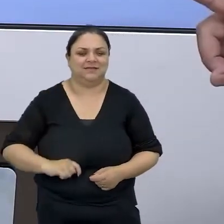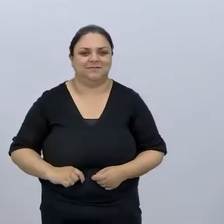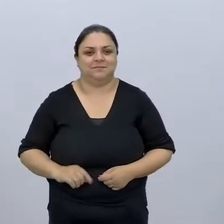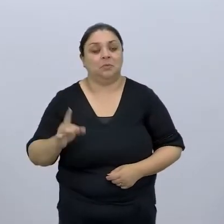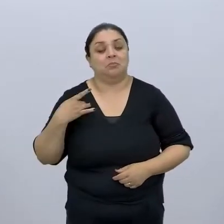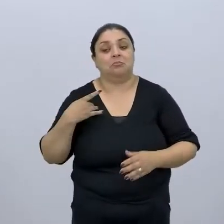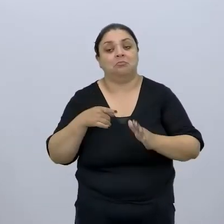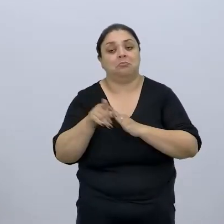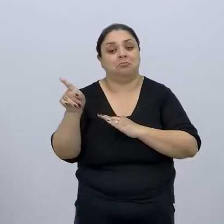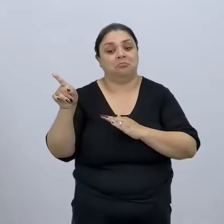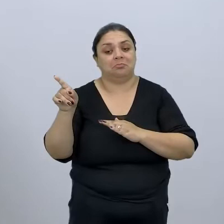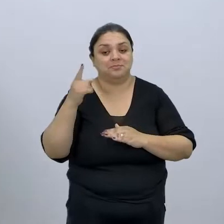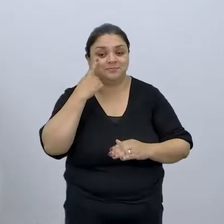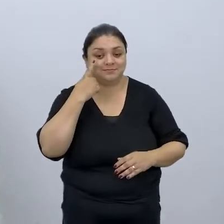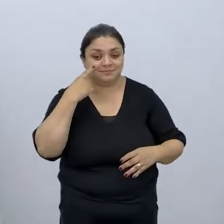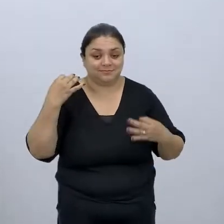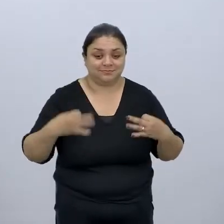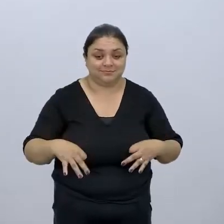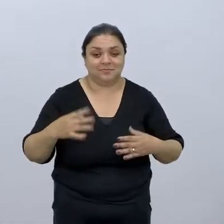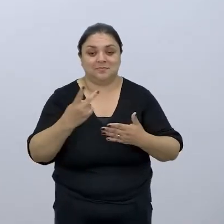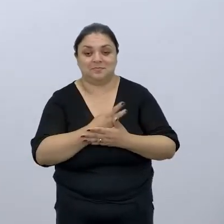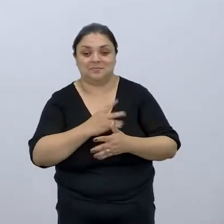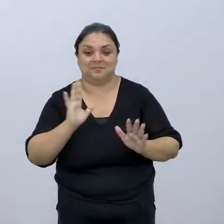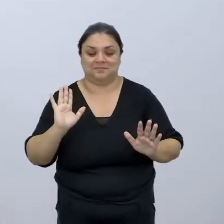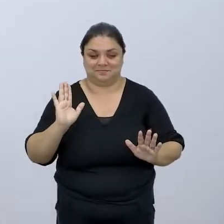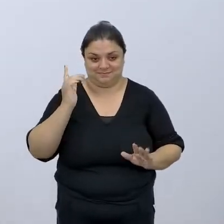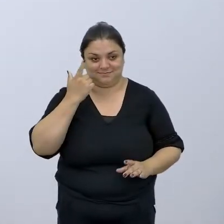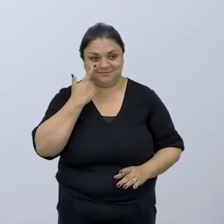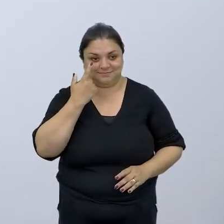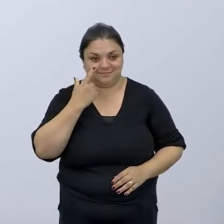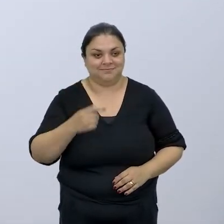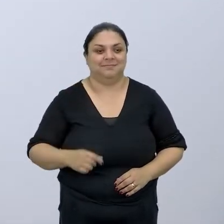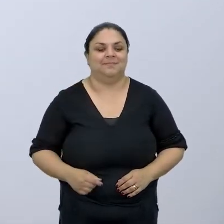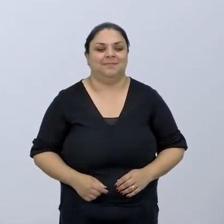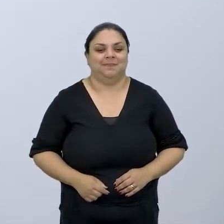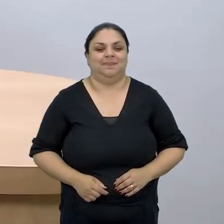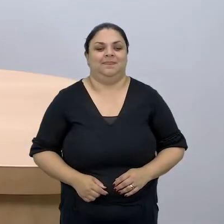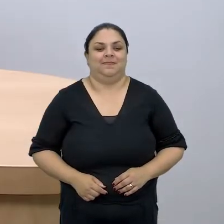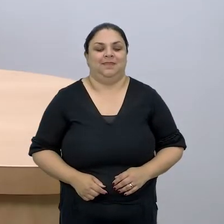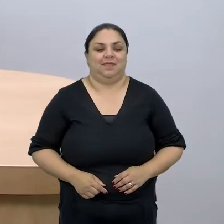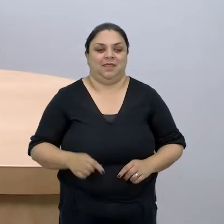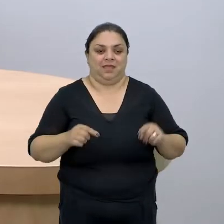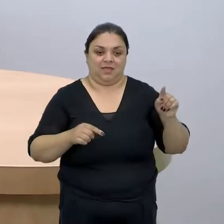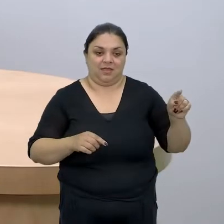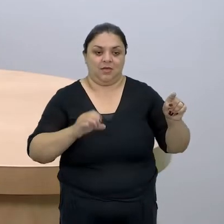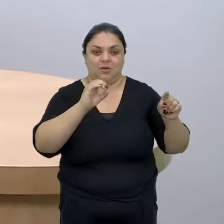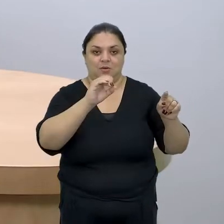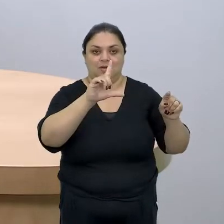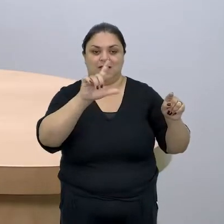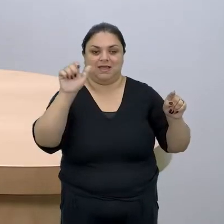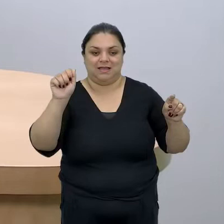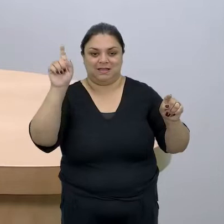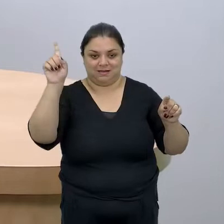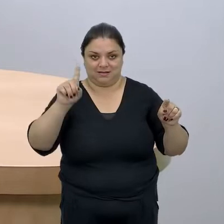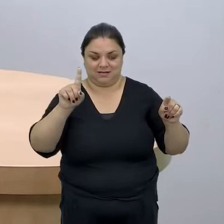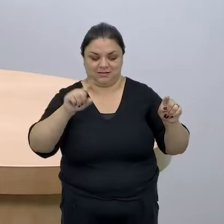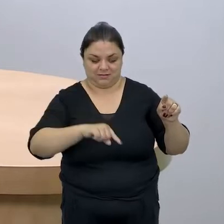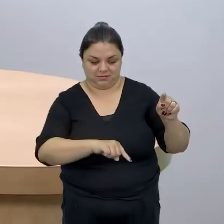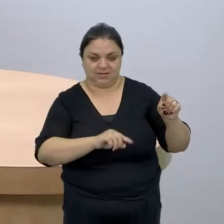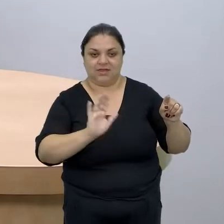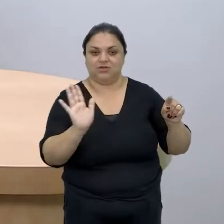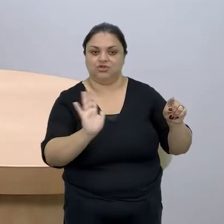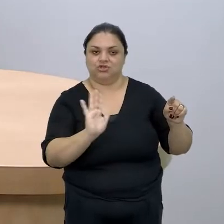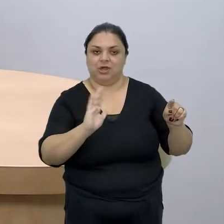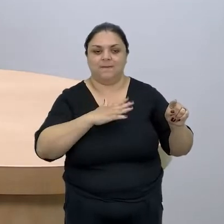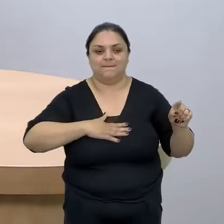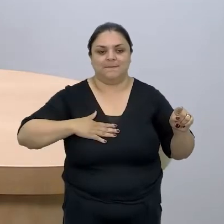me Tá, corrigir, tá porque bom, vai eu não lá. sou o dono do saber. Mas, ó, esse olá e esse tchau foi um prazer, depois que tá